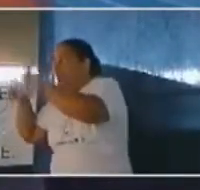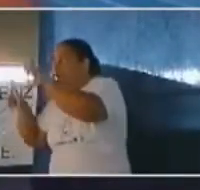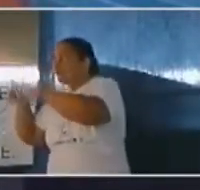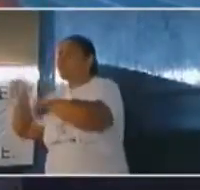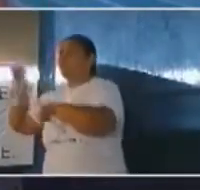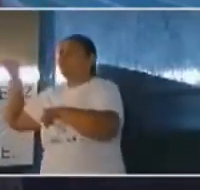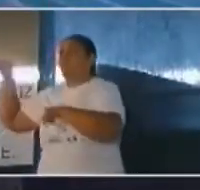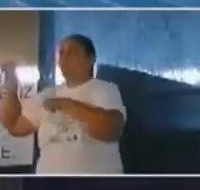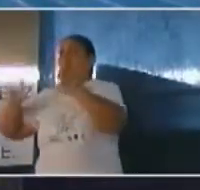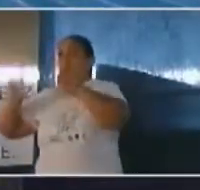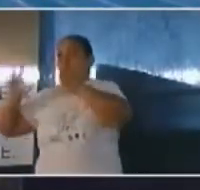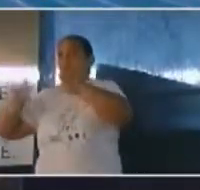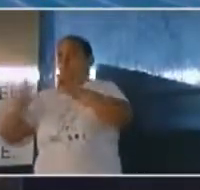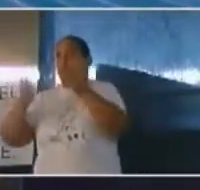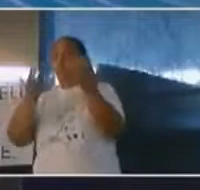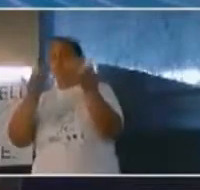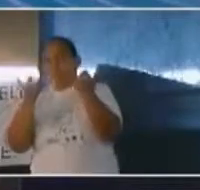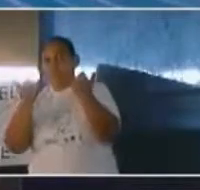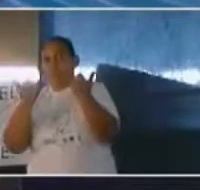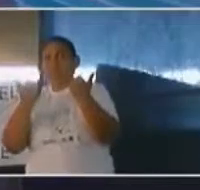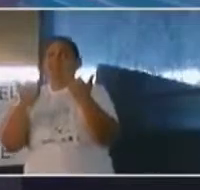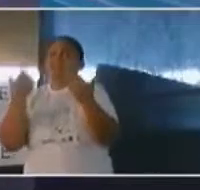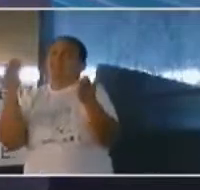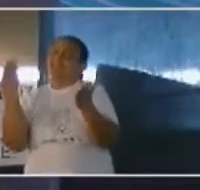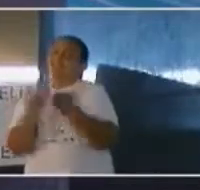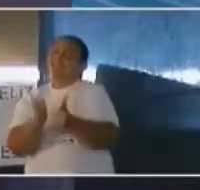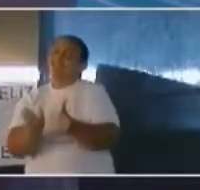e vou concluindo.